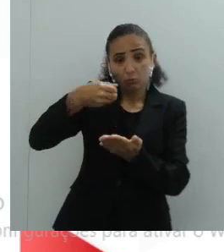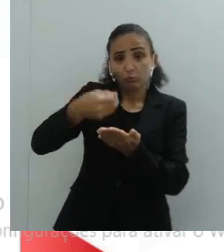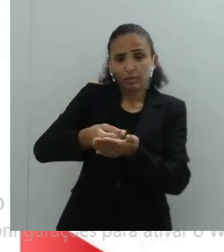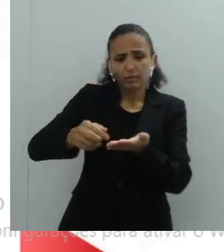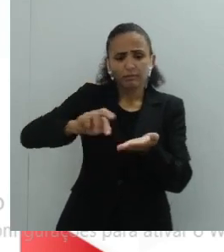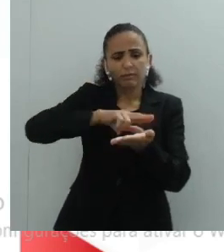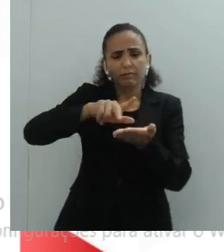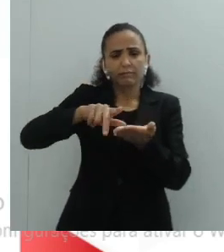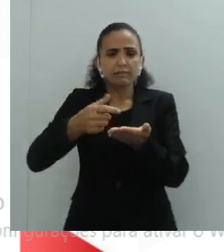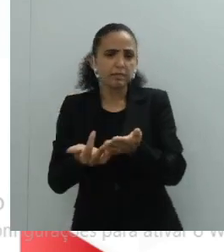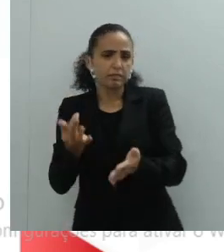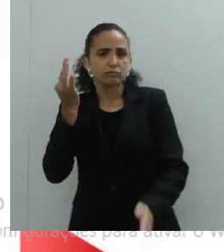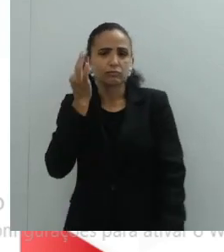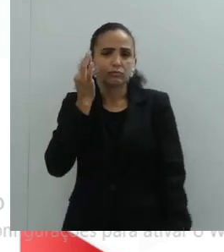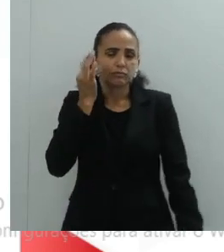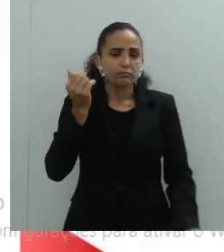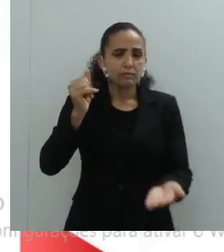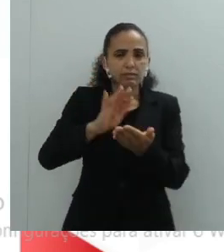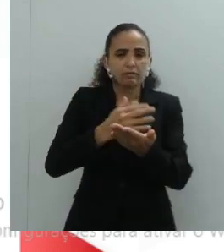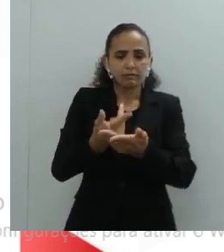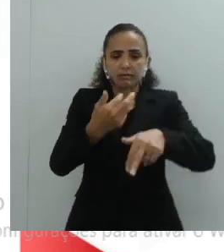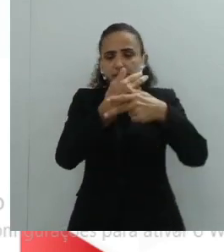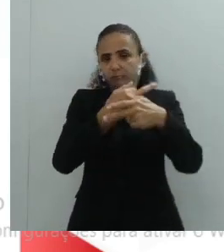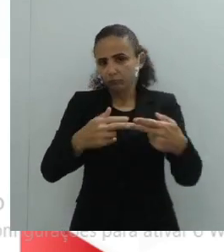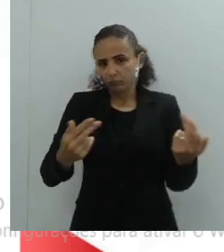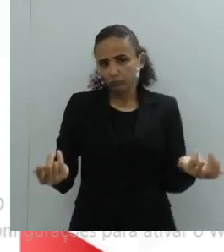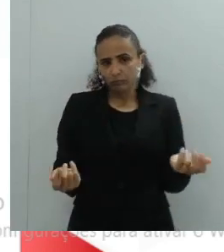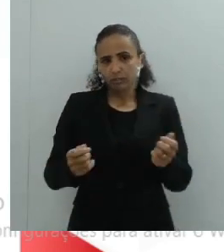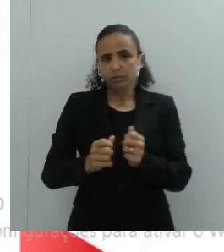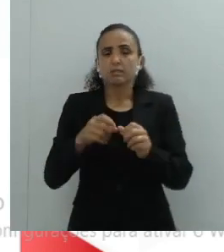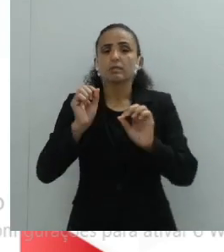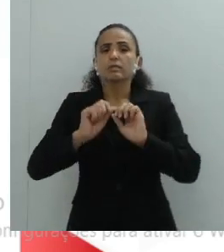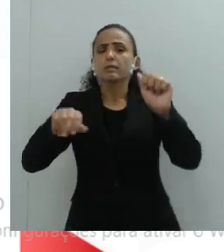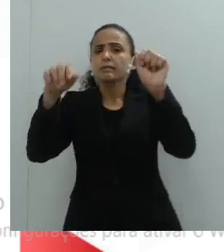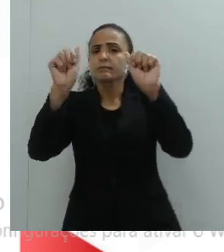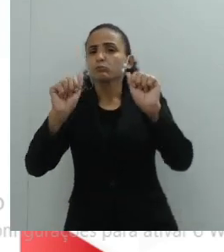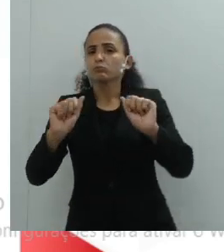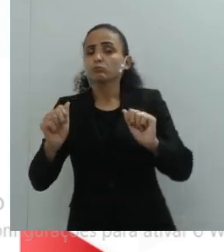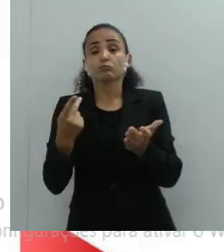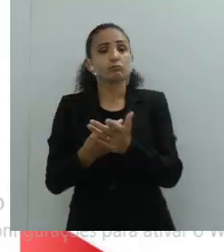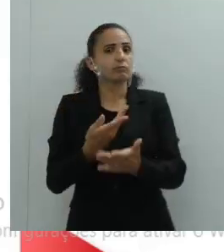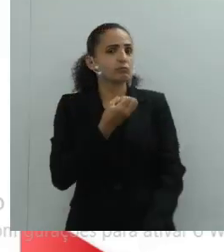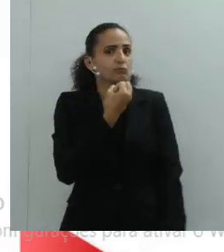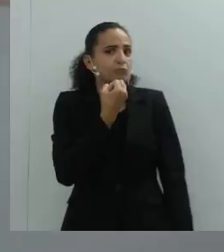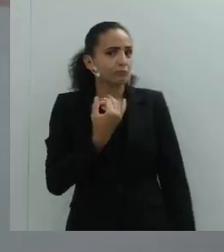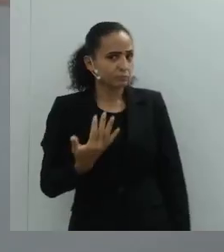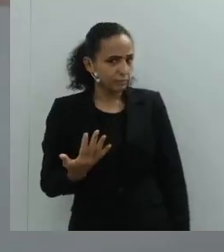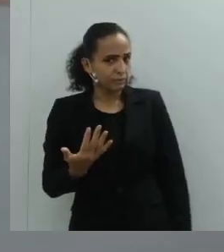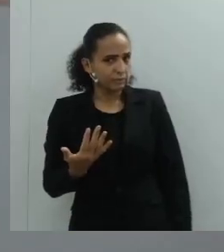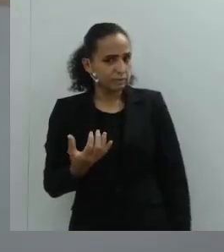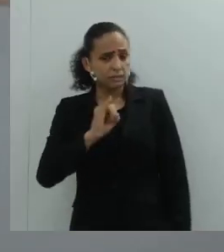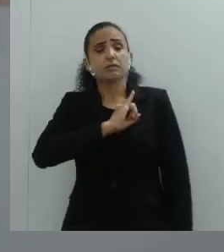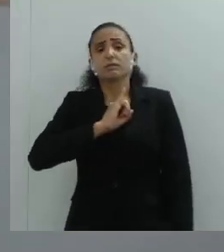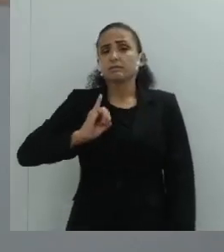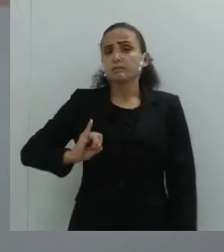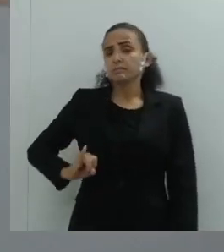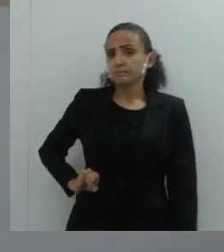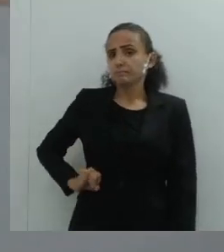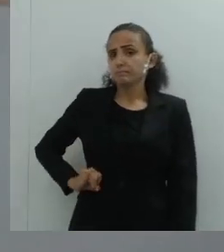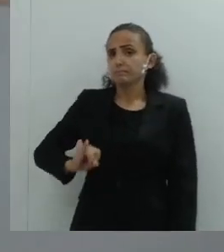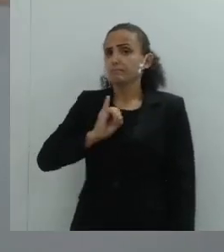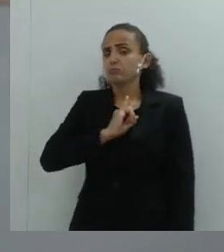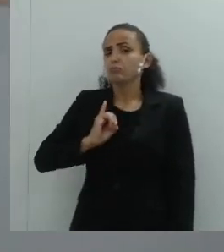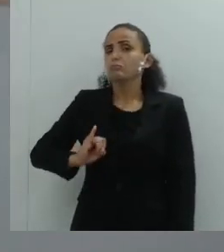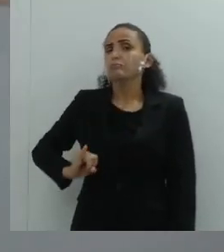ainda comercializava artes, né, com as outras populações vizinhas. Veja que era um império, não é?